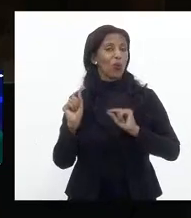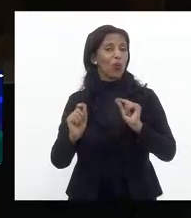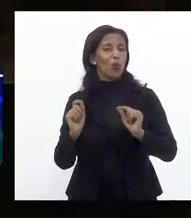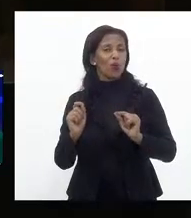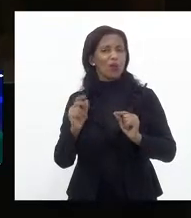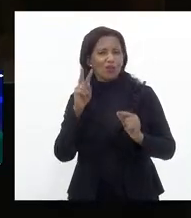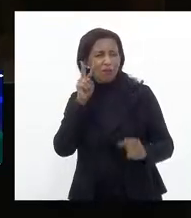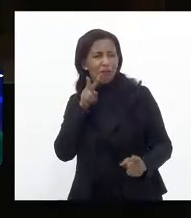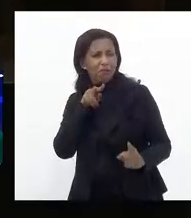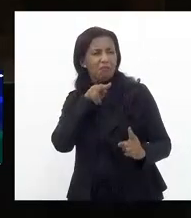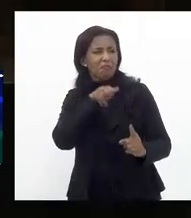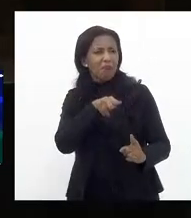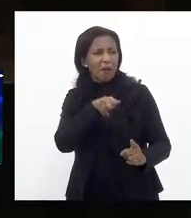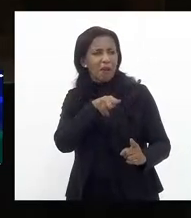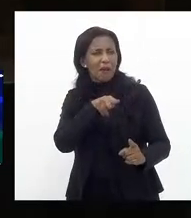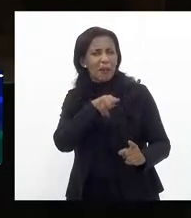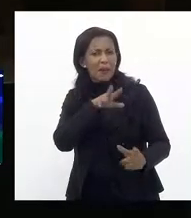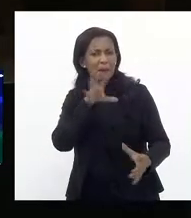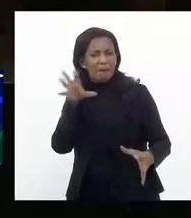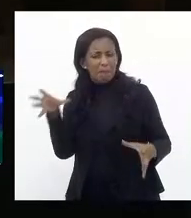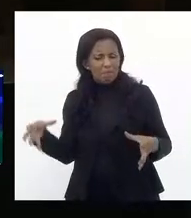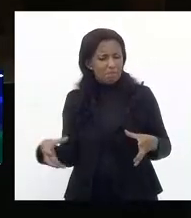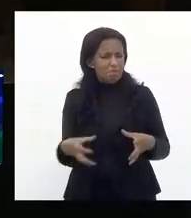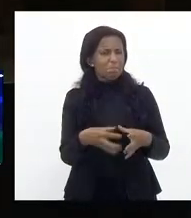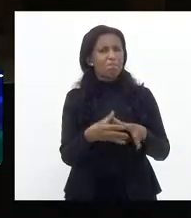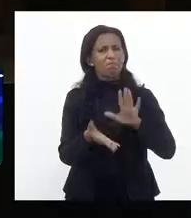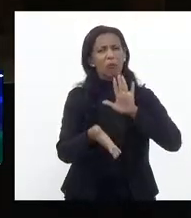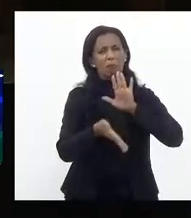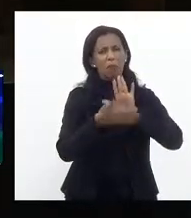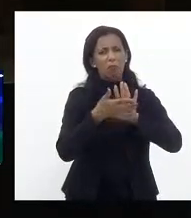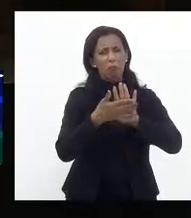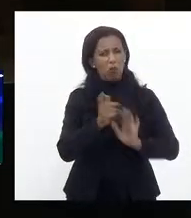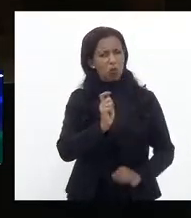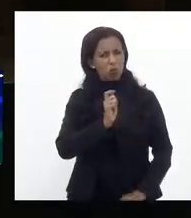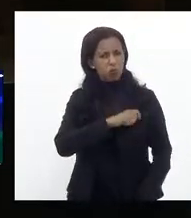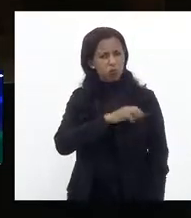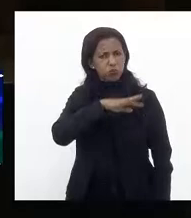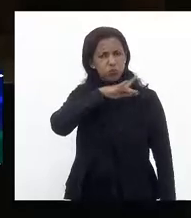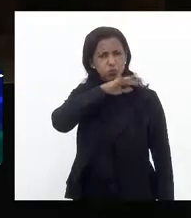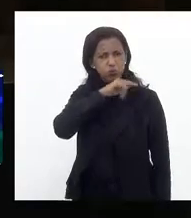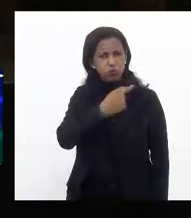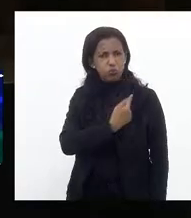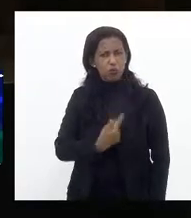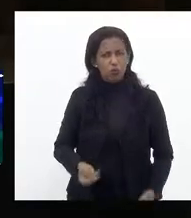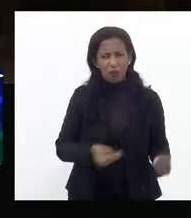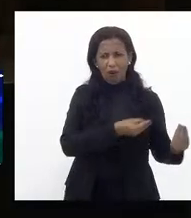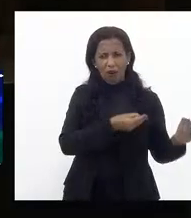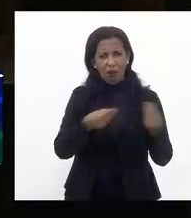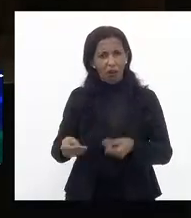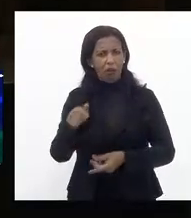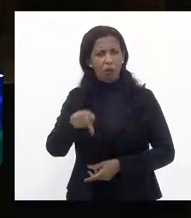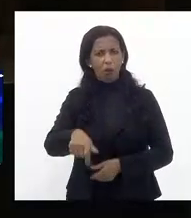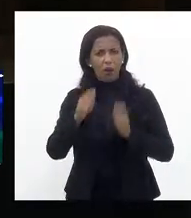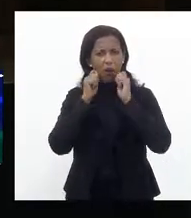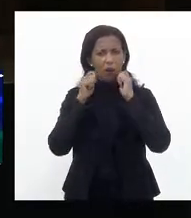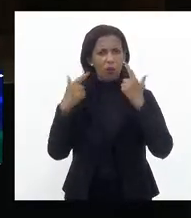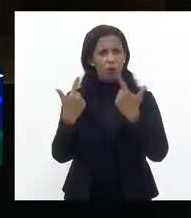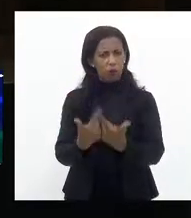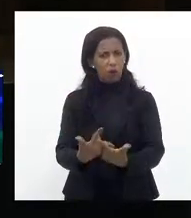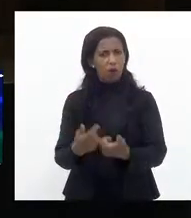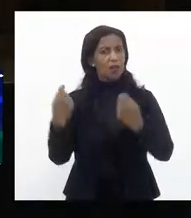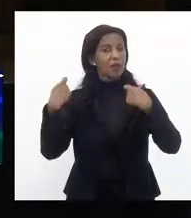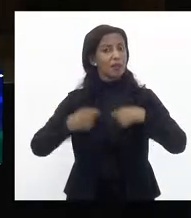estamos enxergando é um pacote de maldades que esse governo trouxe para esta casa e